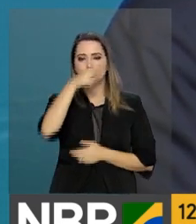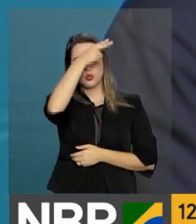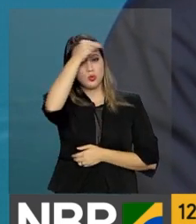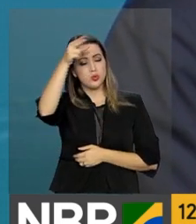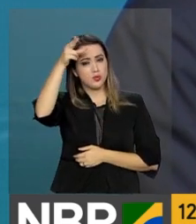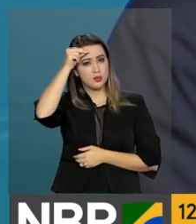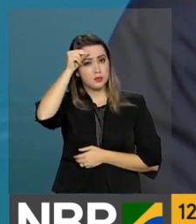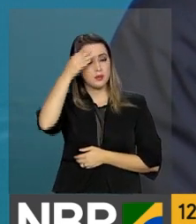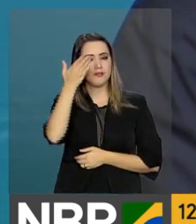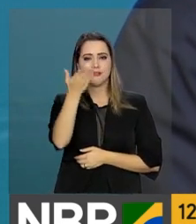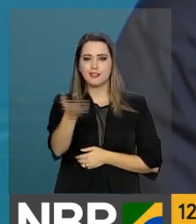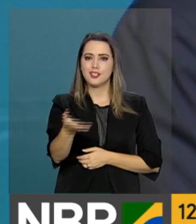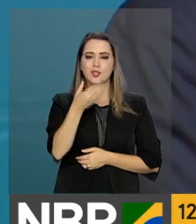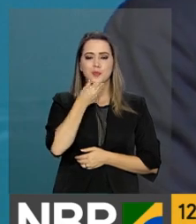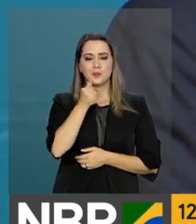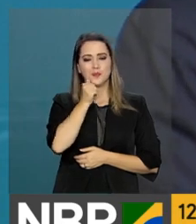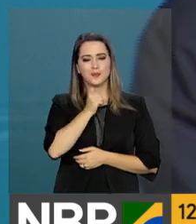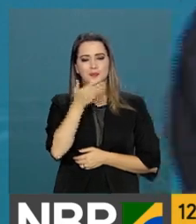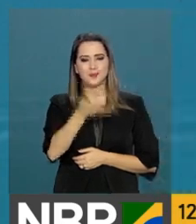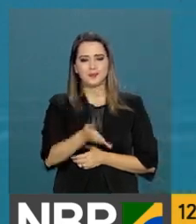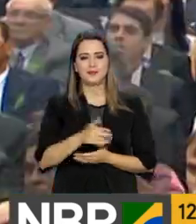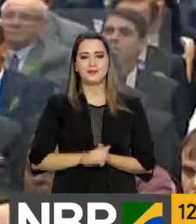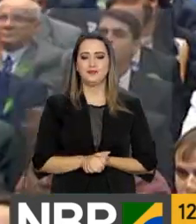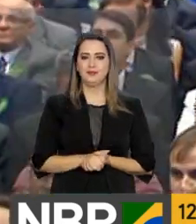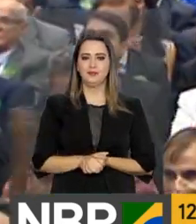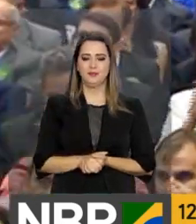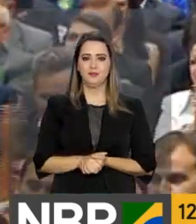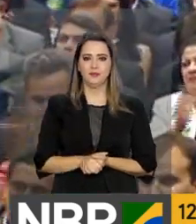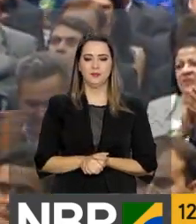prefeitos, prefeitas do país. Muito obrigado.